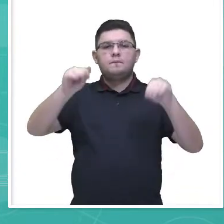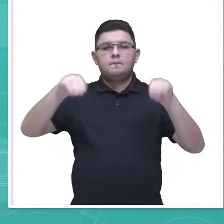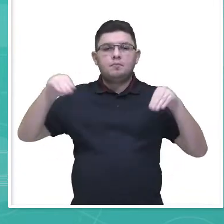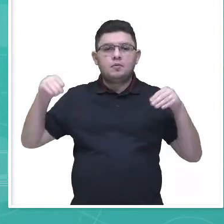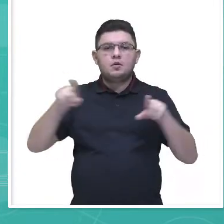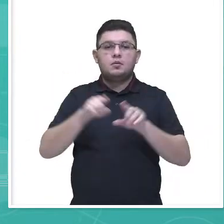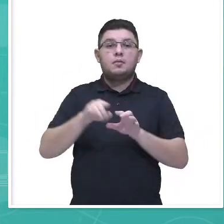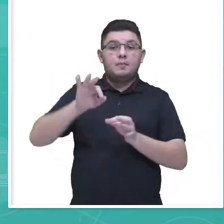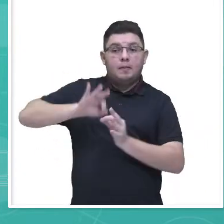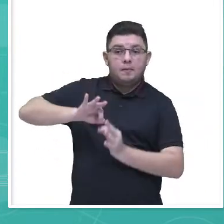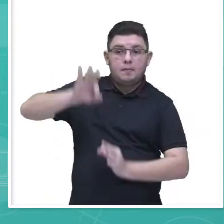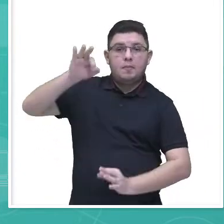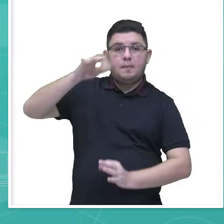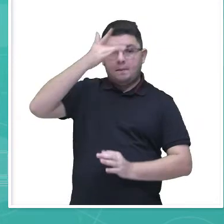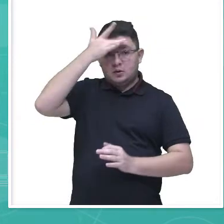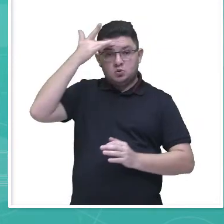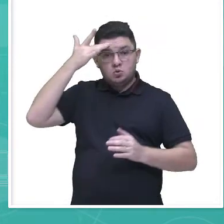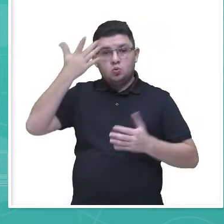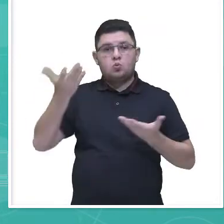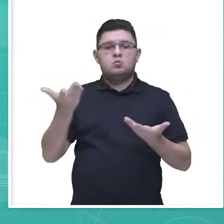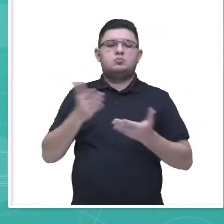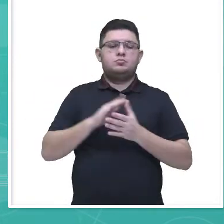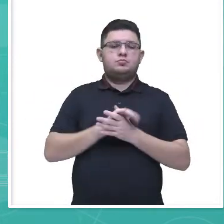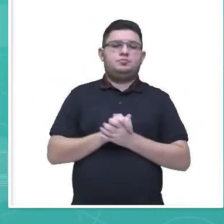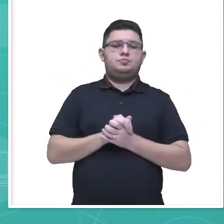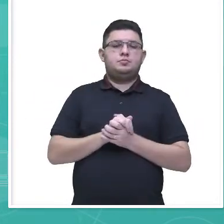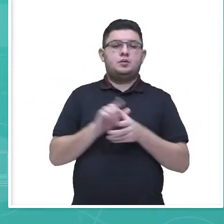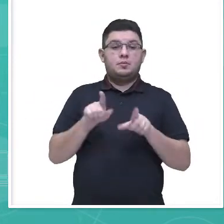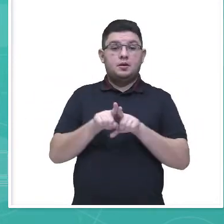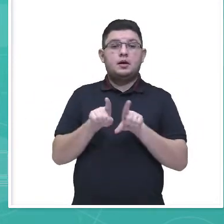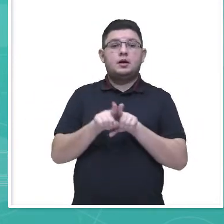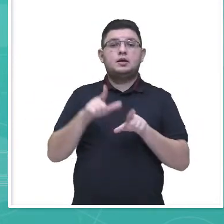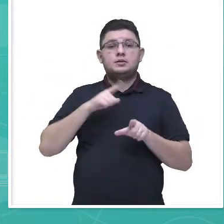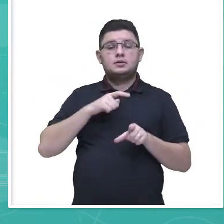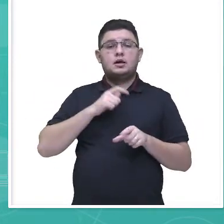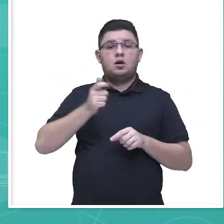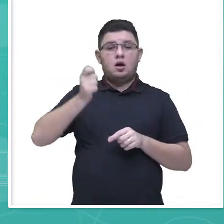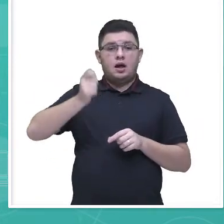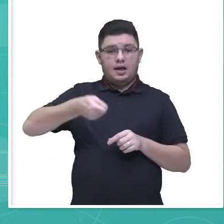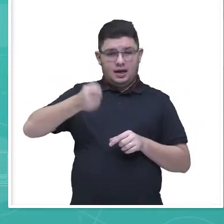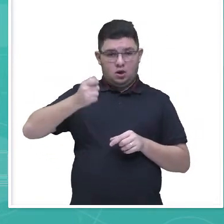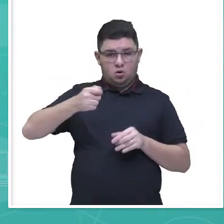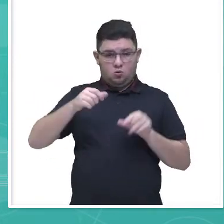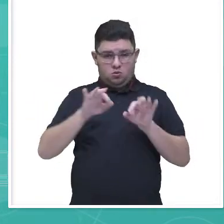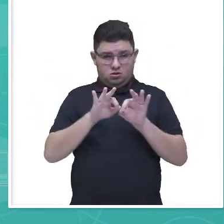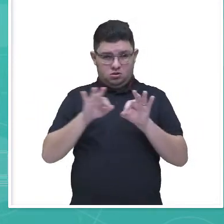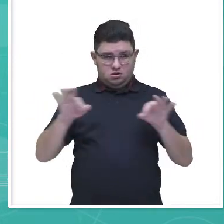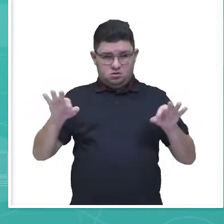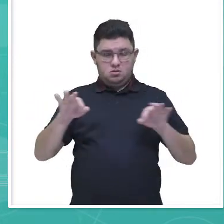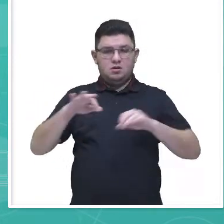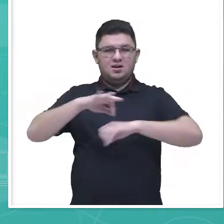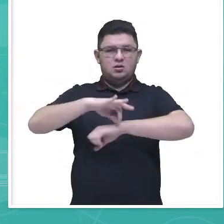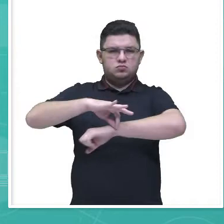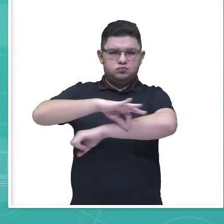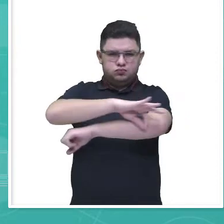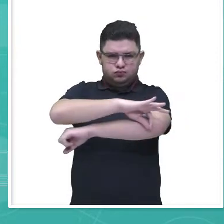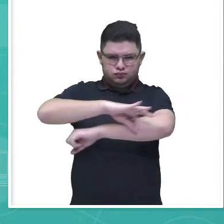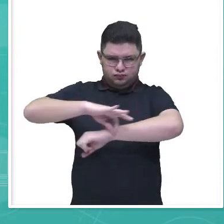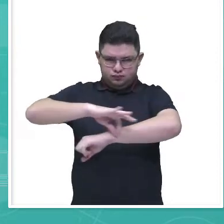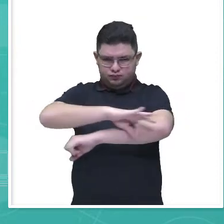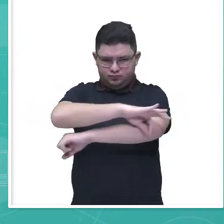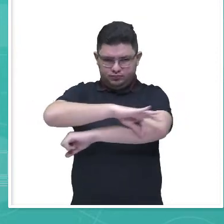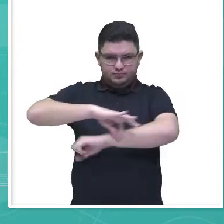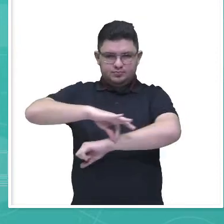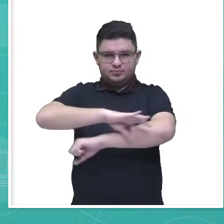fazer uma roupa, por exemplo. Temos também a régua, que é muito utilizada ali pelos estudantes, para